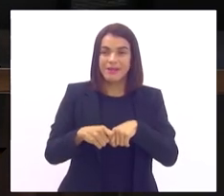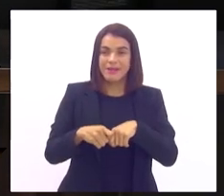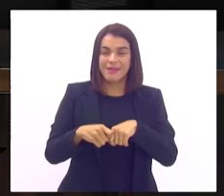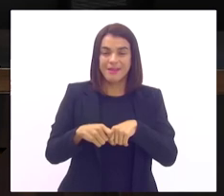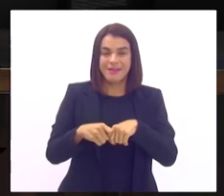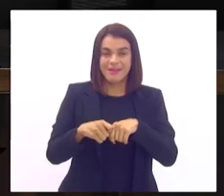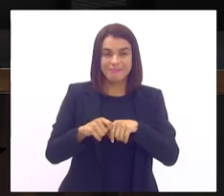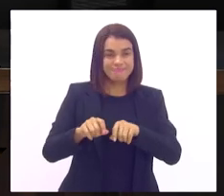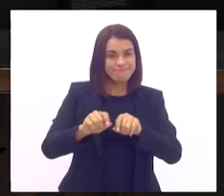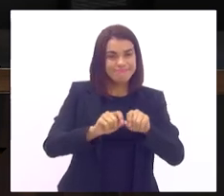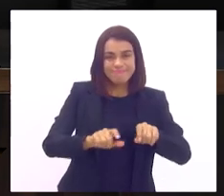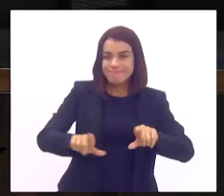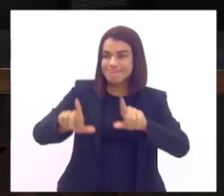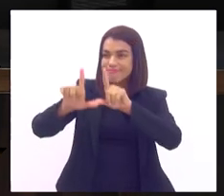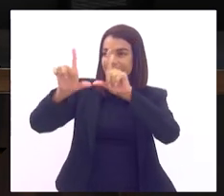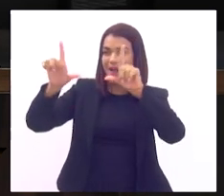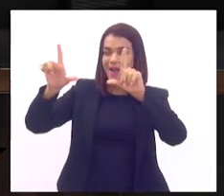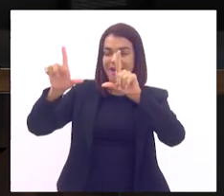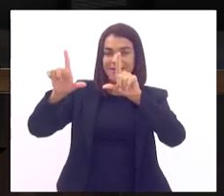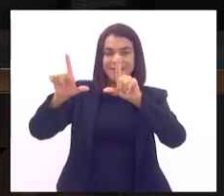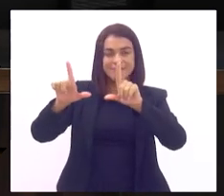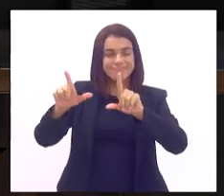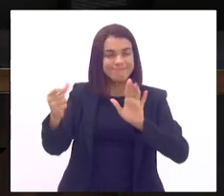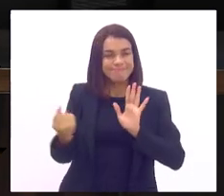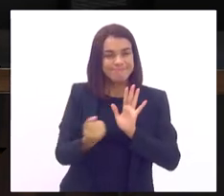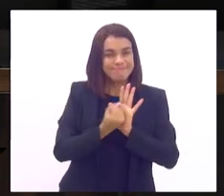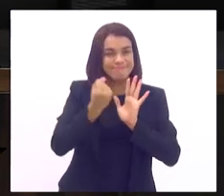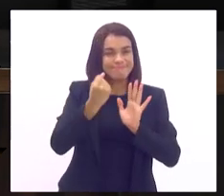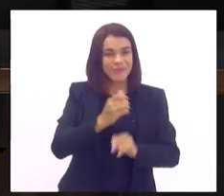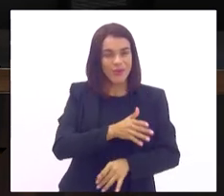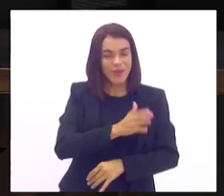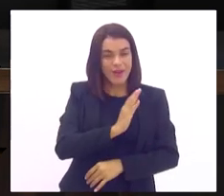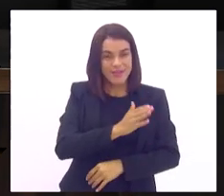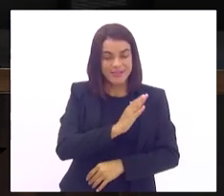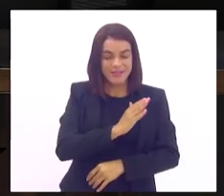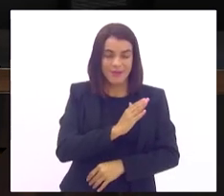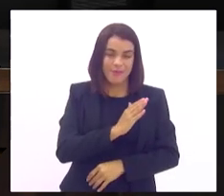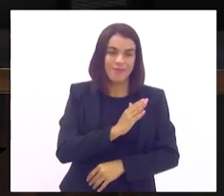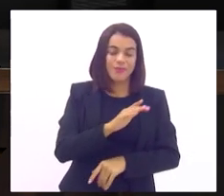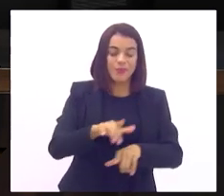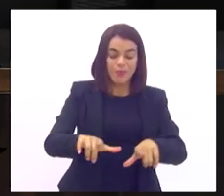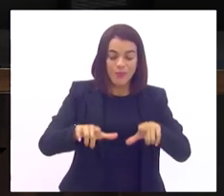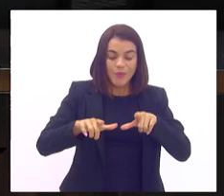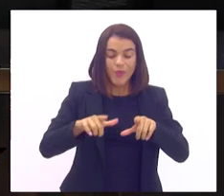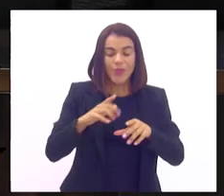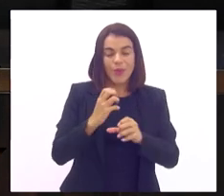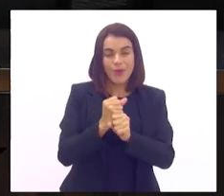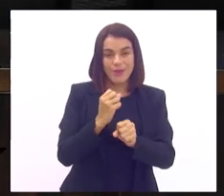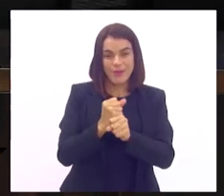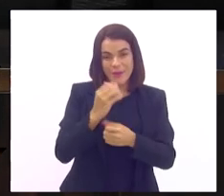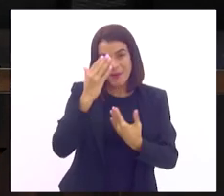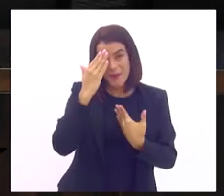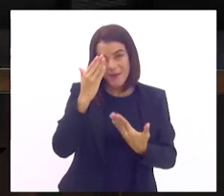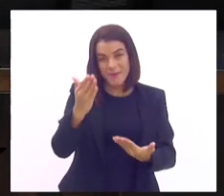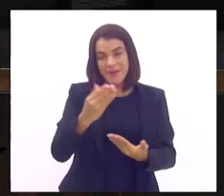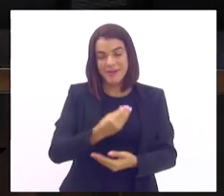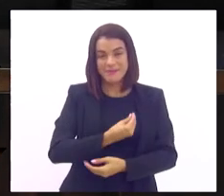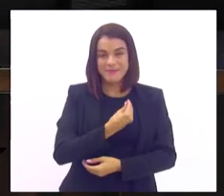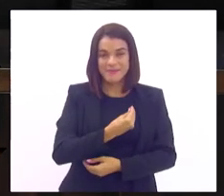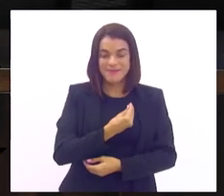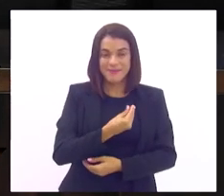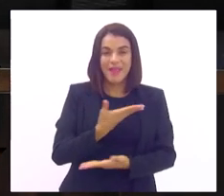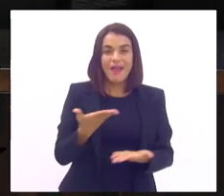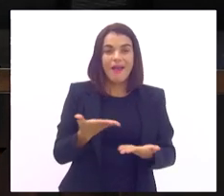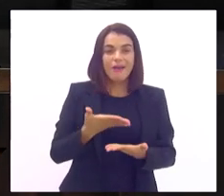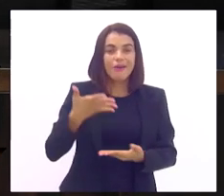na sua parede, no seu coração, o diploma de contador. Tá bom? Muito obrigado pela presença de vocês e passo a palavra